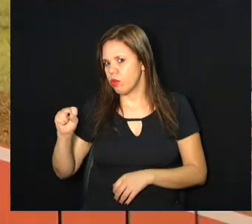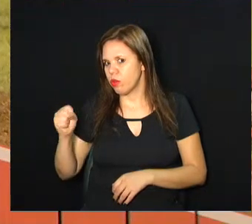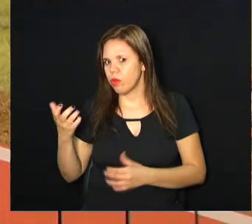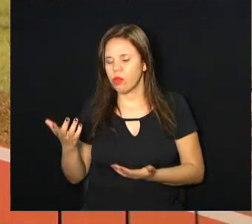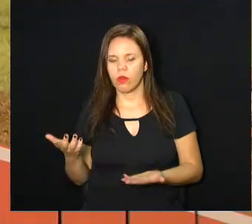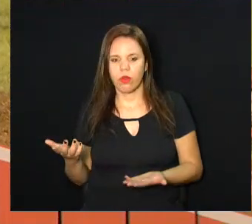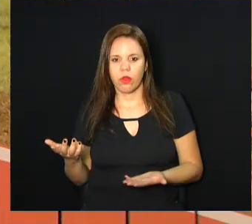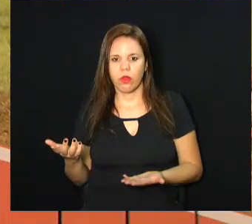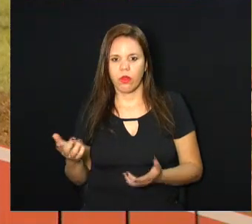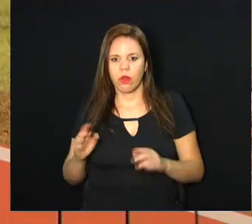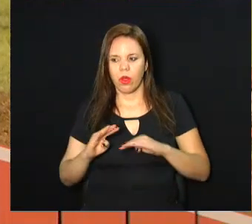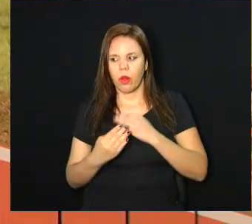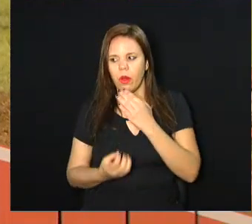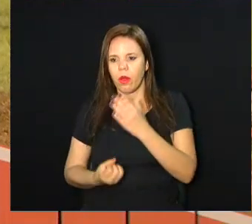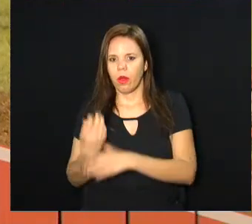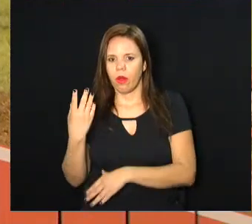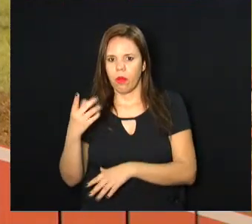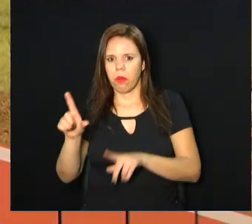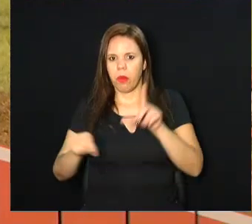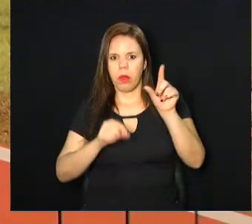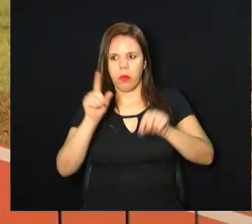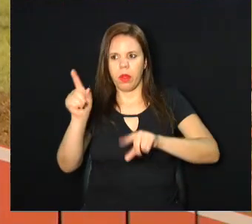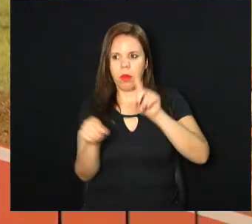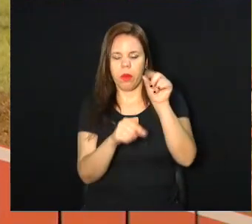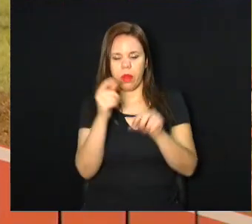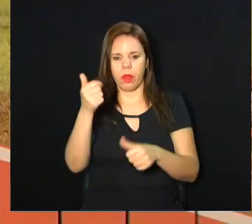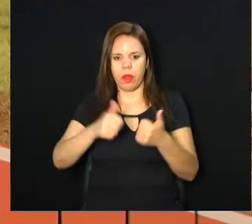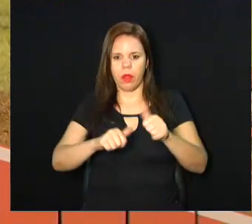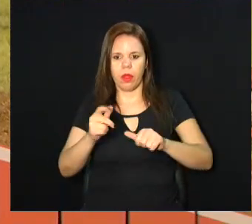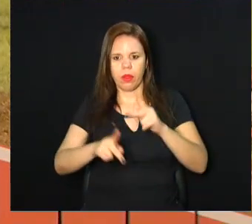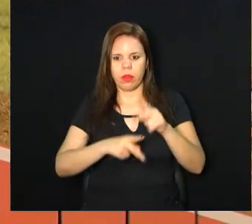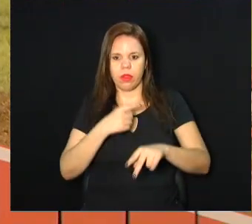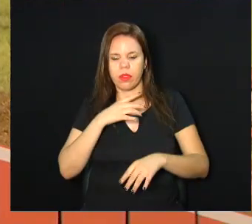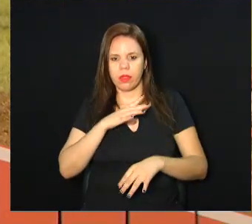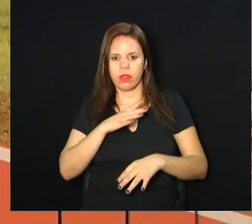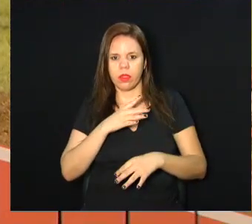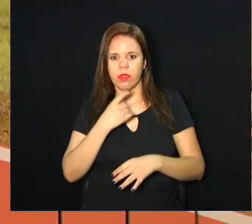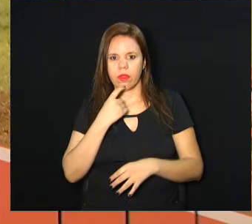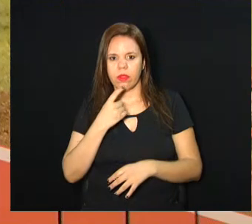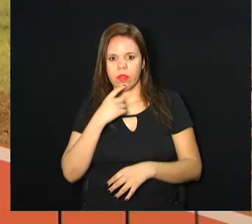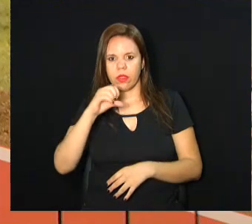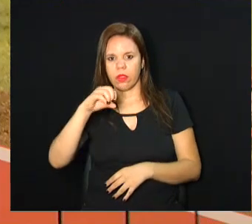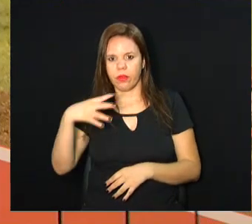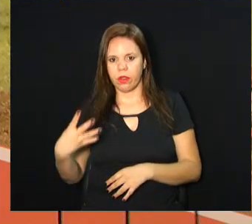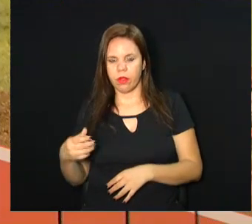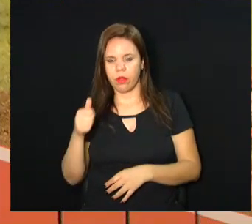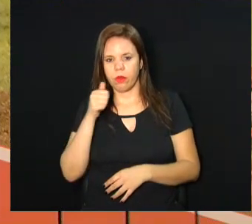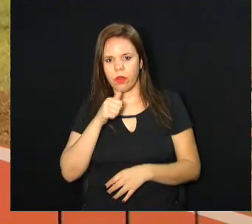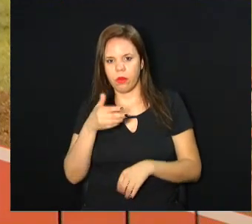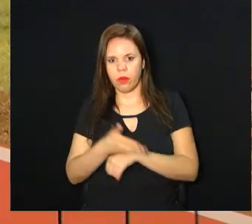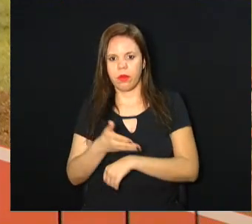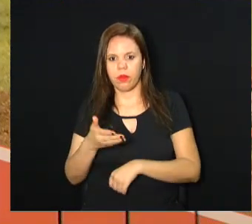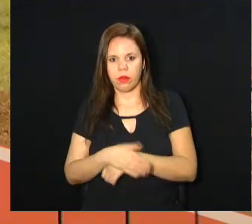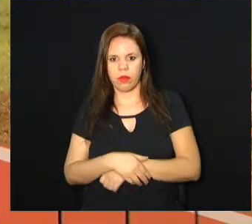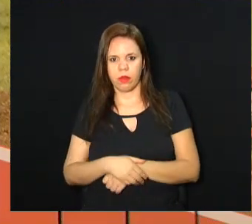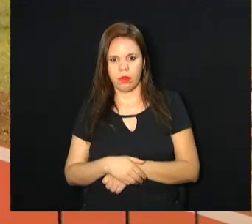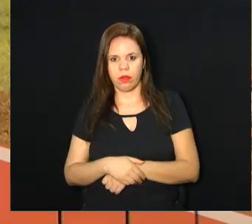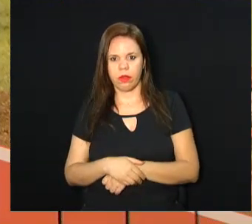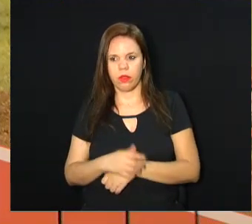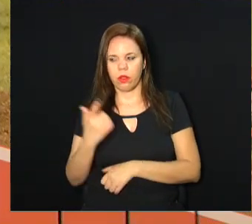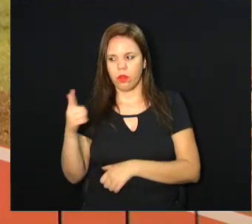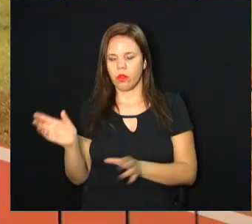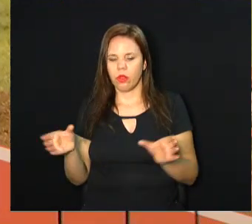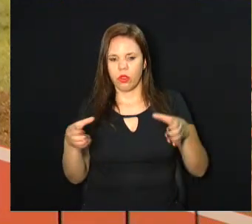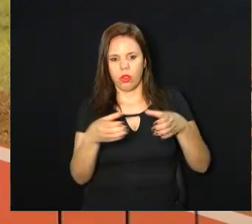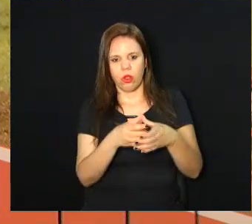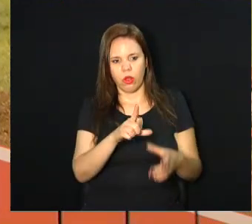1988. No bairro aconteceu a maior peneira da cidade de Campinas, com 94 mulheres participando. E do outro